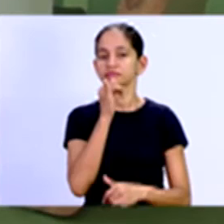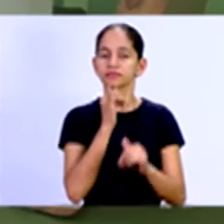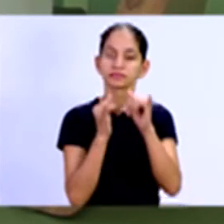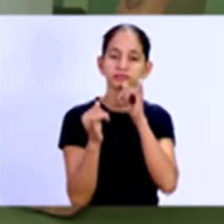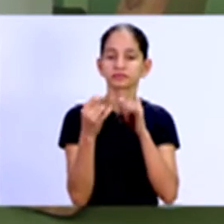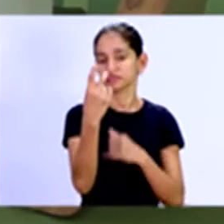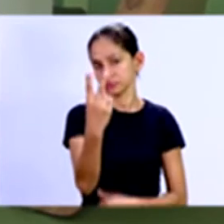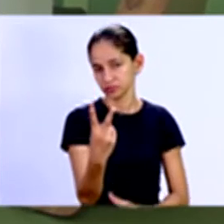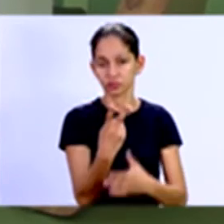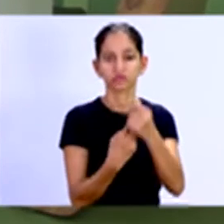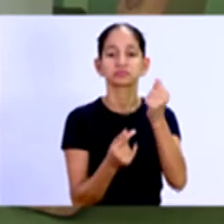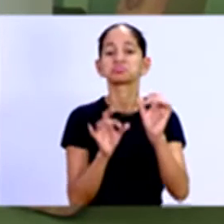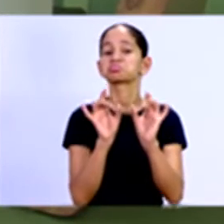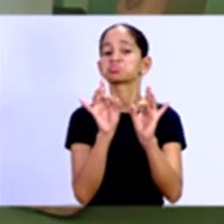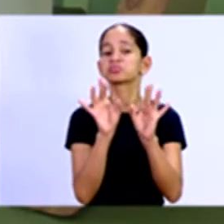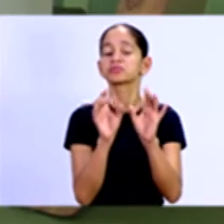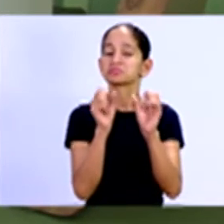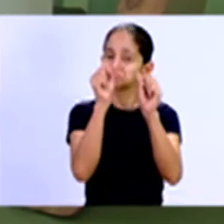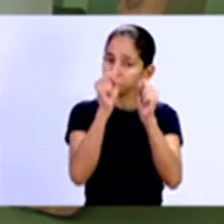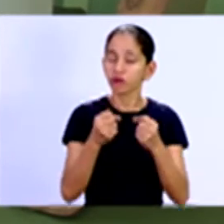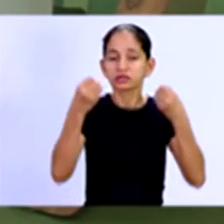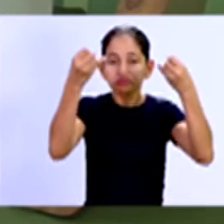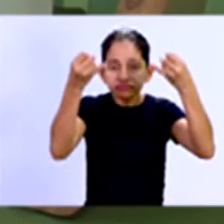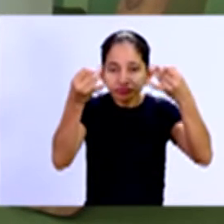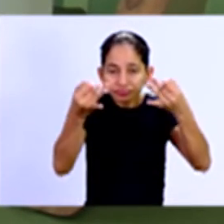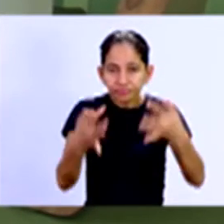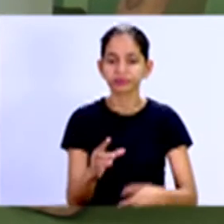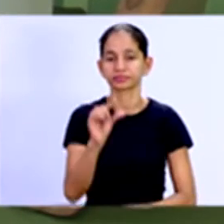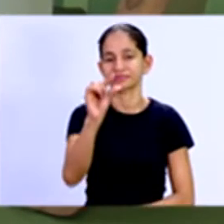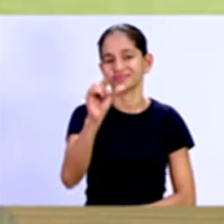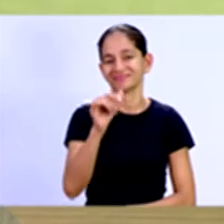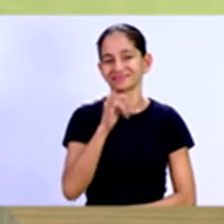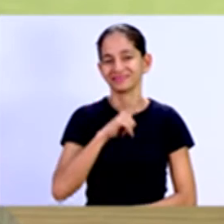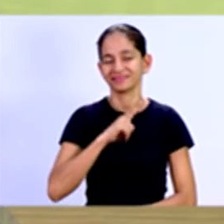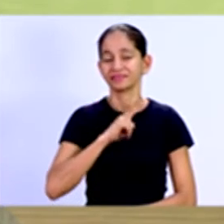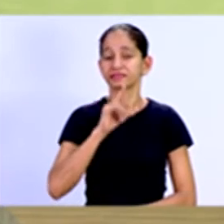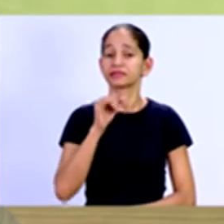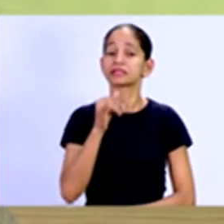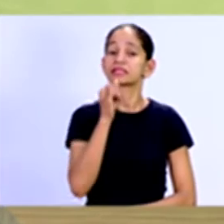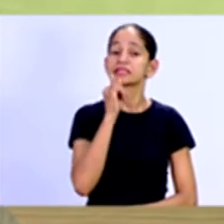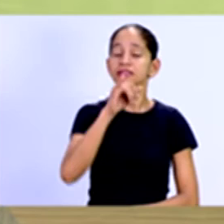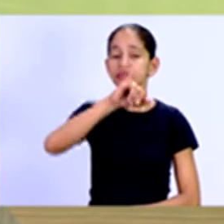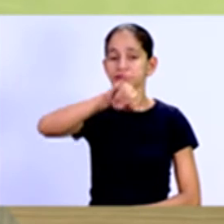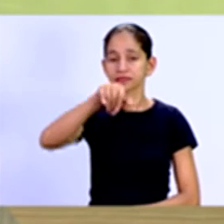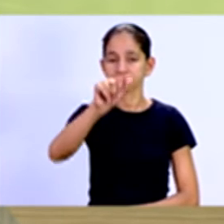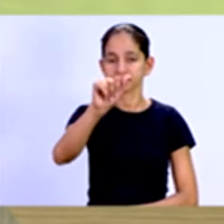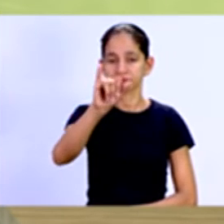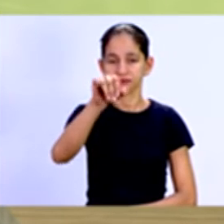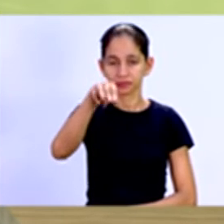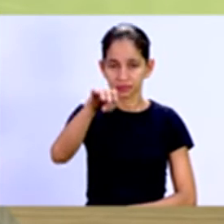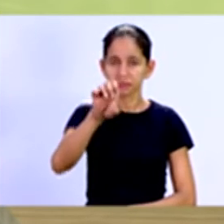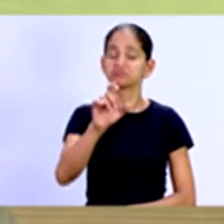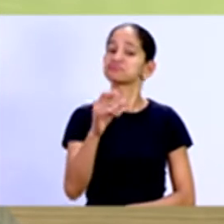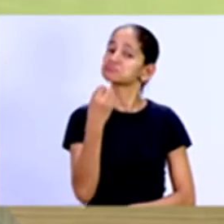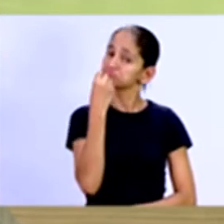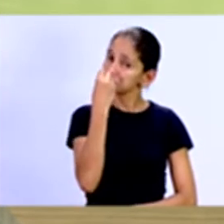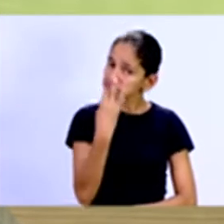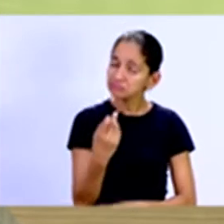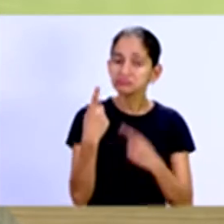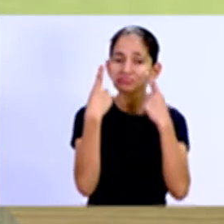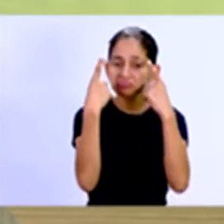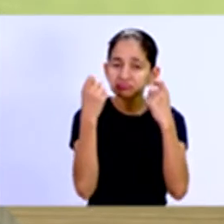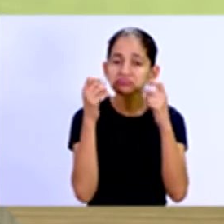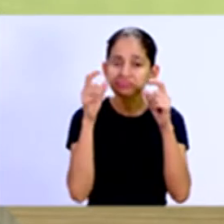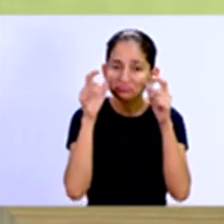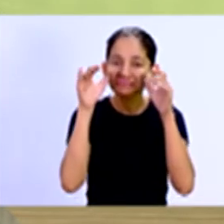Quer fazer algum comentário, professor? Isso, podemos sim. Essa do Jaime e do Anderson é muito interessante no sentido de